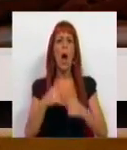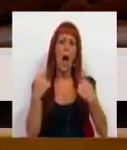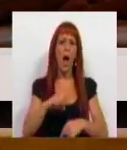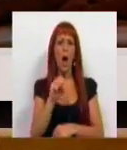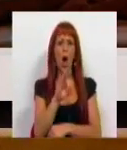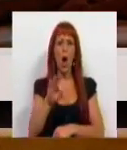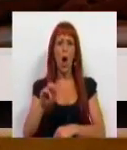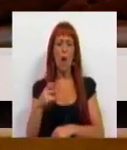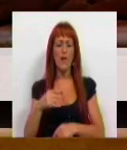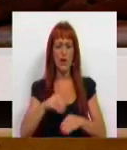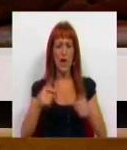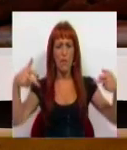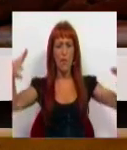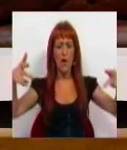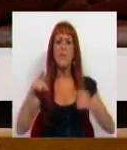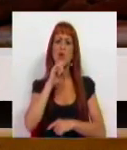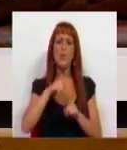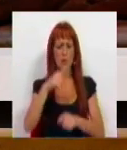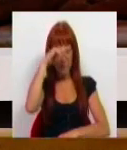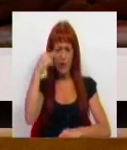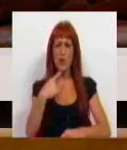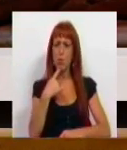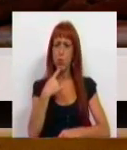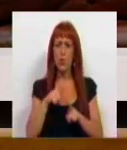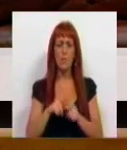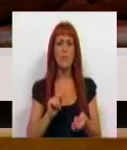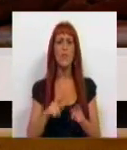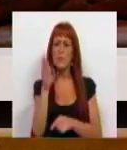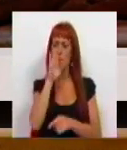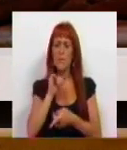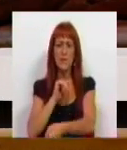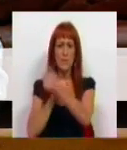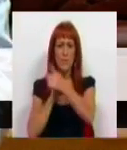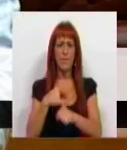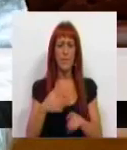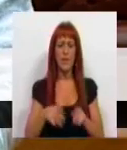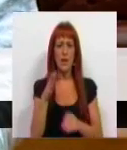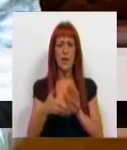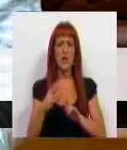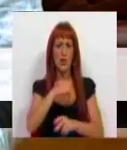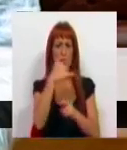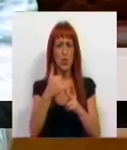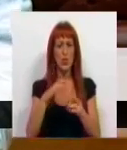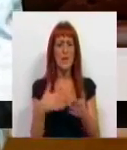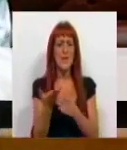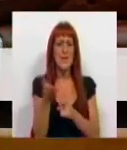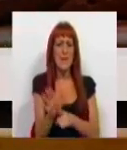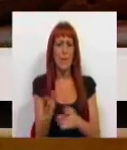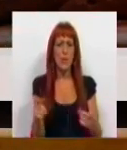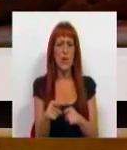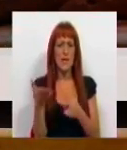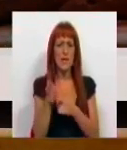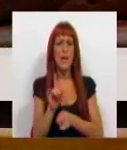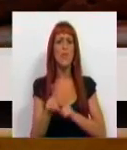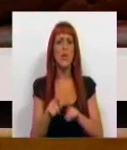existência de offshores fora do nosso território, mas podemos dificultar e muito a sua utilização. É urgente, em segundo lugar, dar o exemplo. E dar